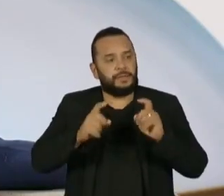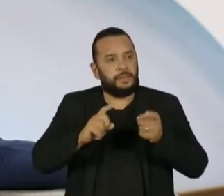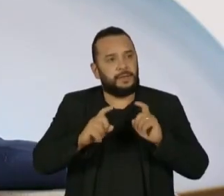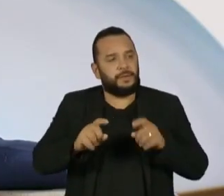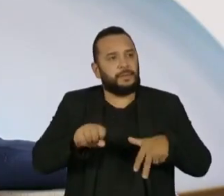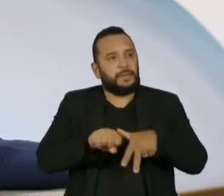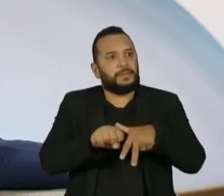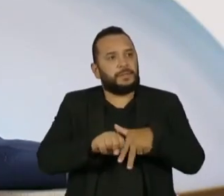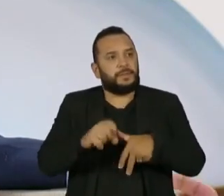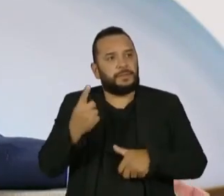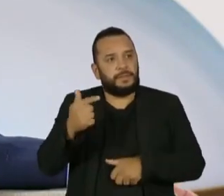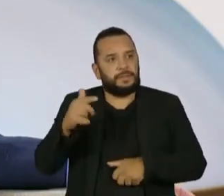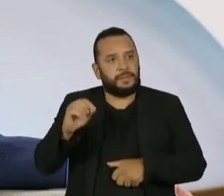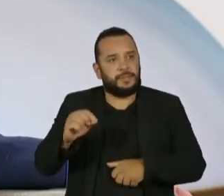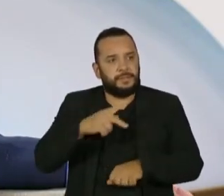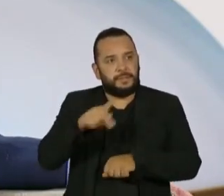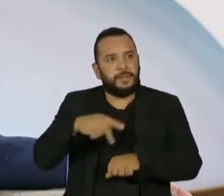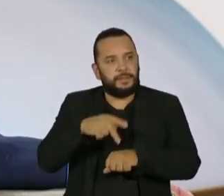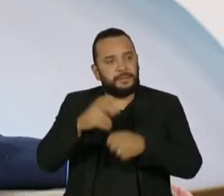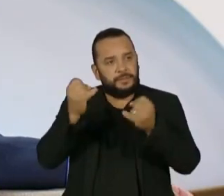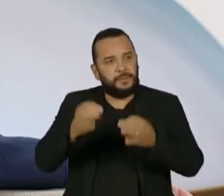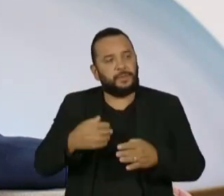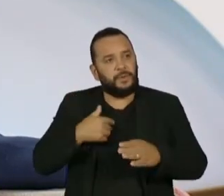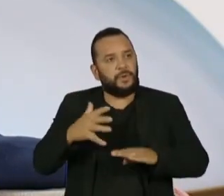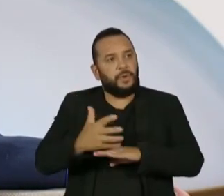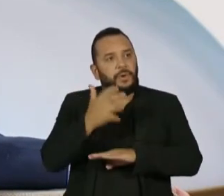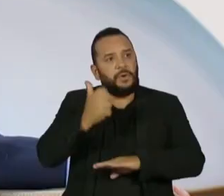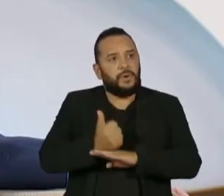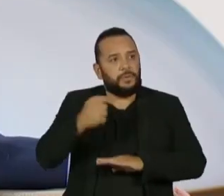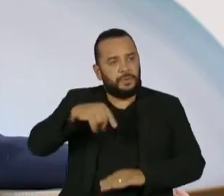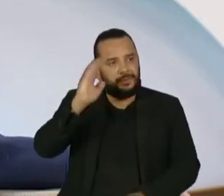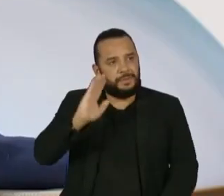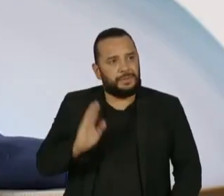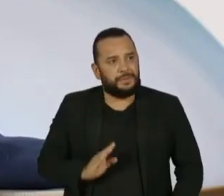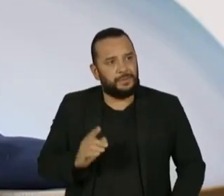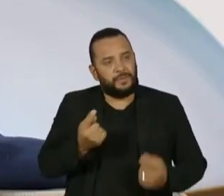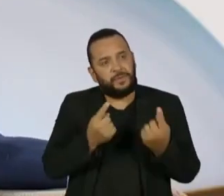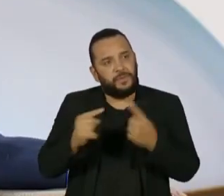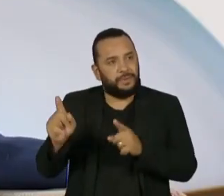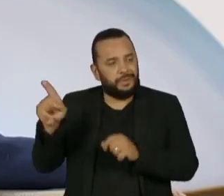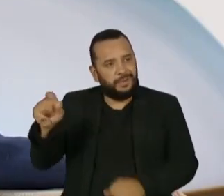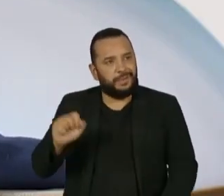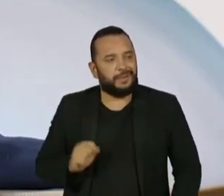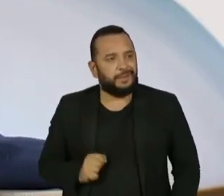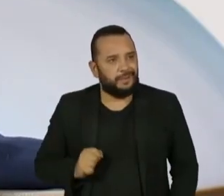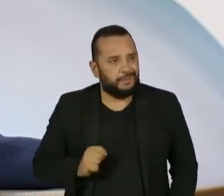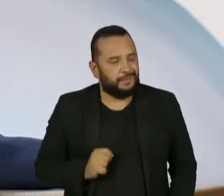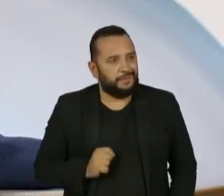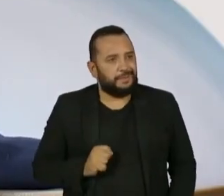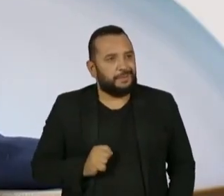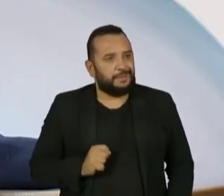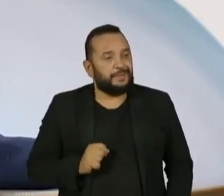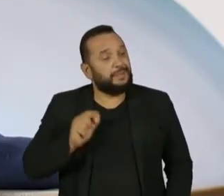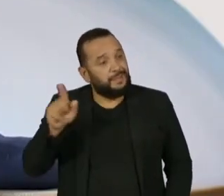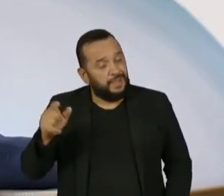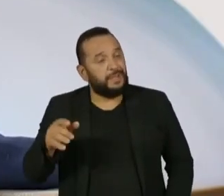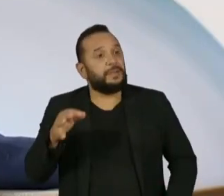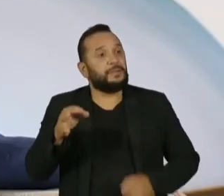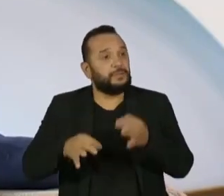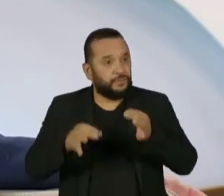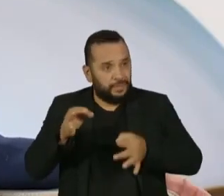170 países e denuncia que havia um golpe no país, em curso contra ela. né? E ela foi